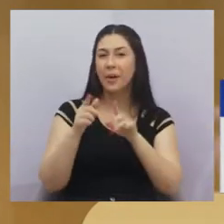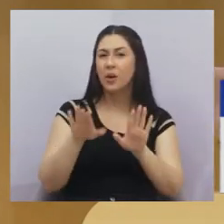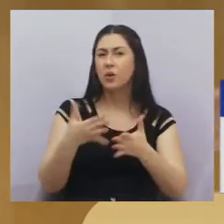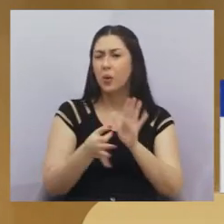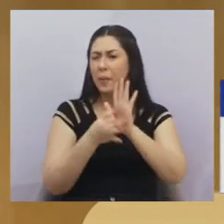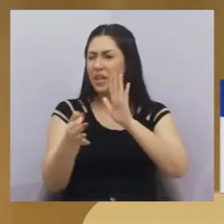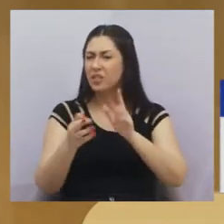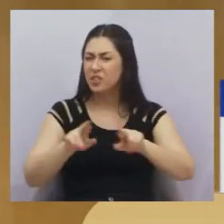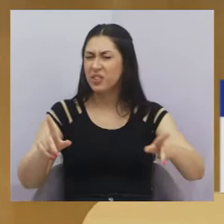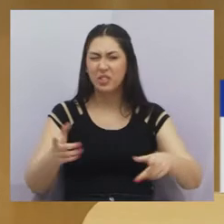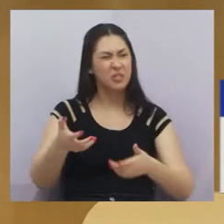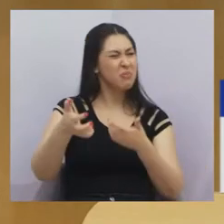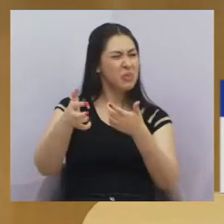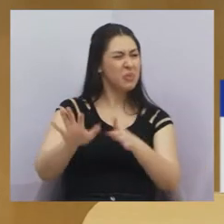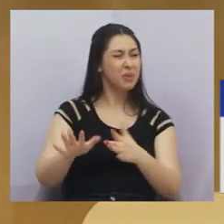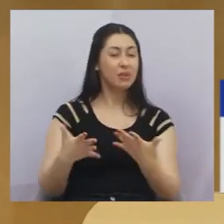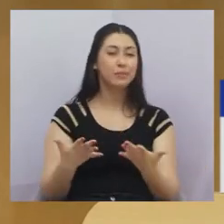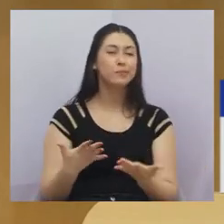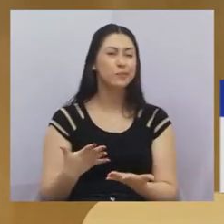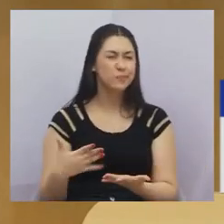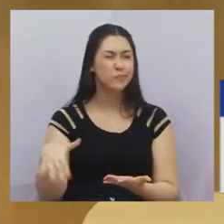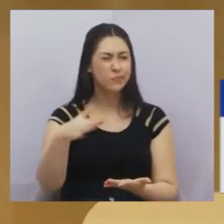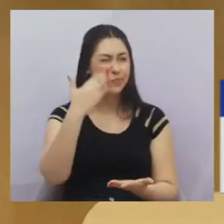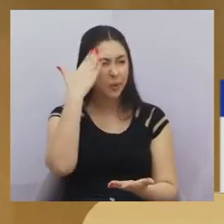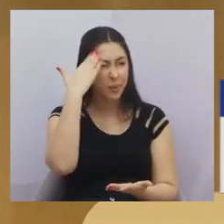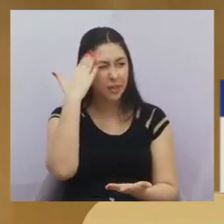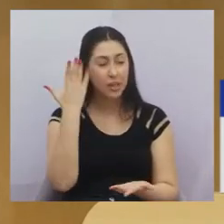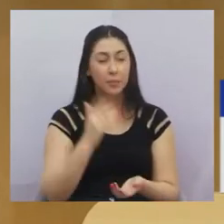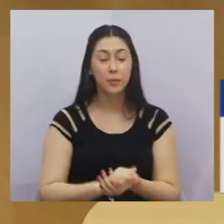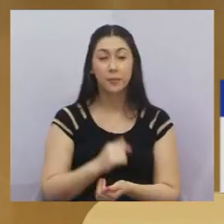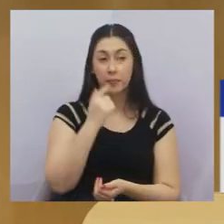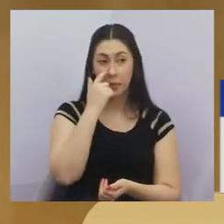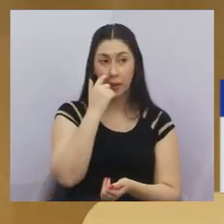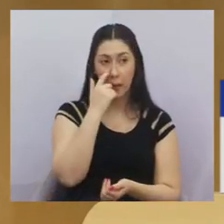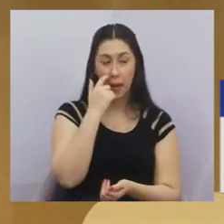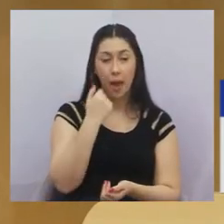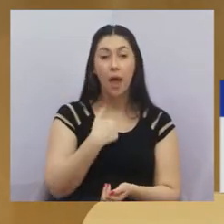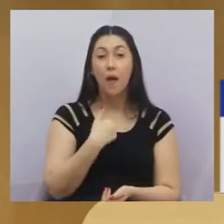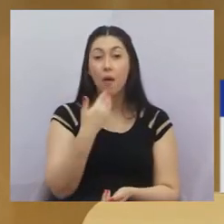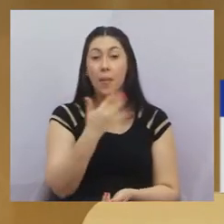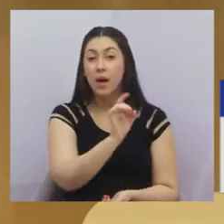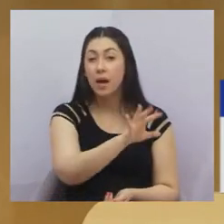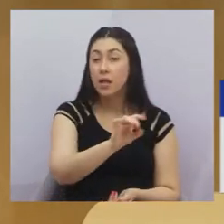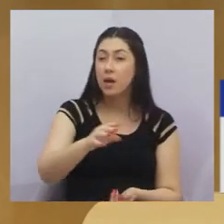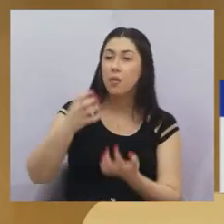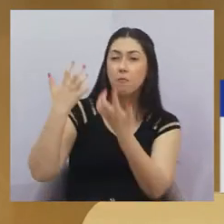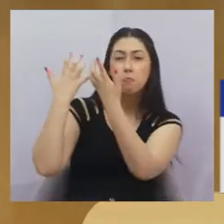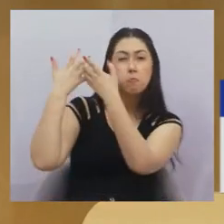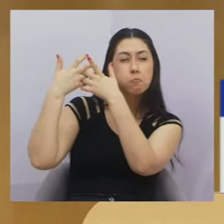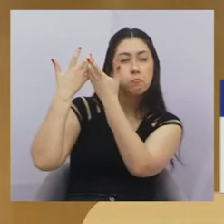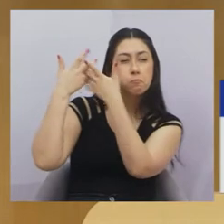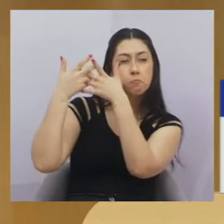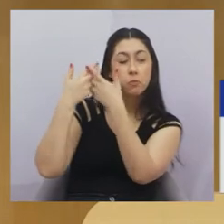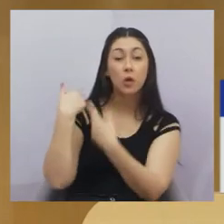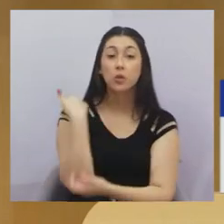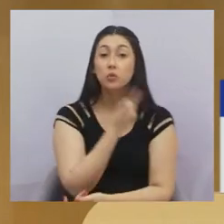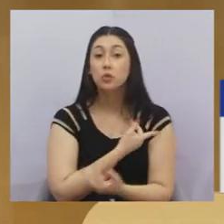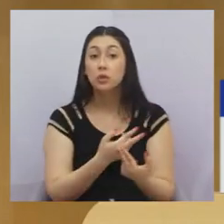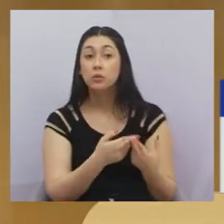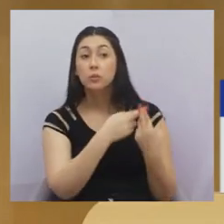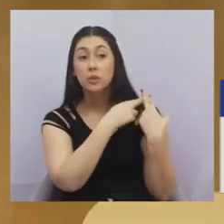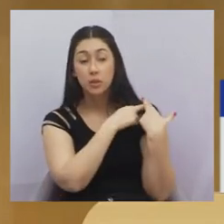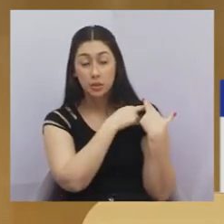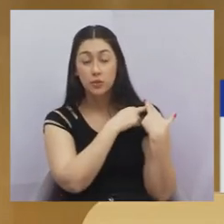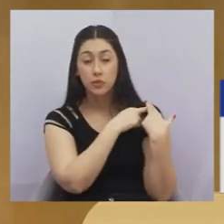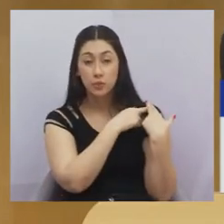diferente. A população aí está enxergando. E, para resumir, peço que cada um reflita na responsabilidade que nós temos aqui nessa casa